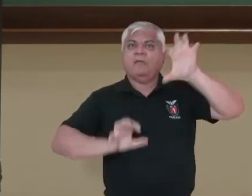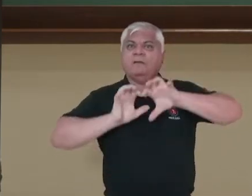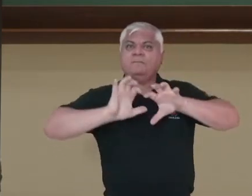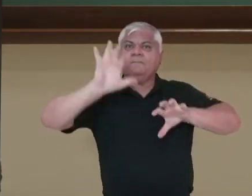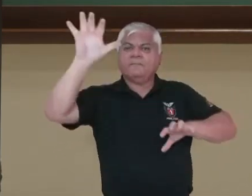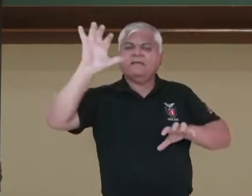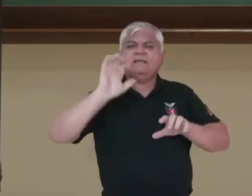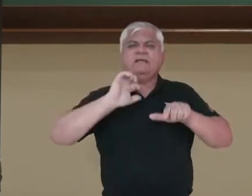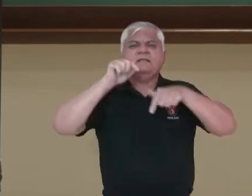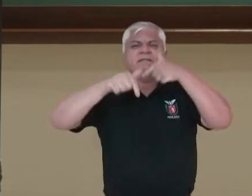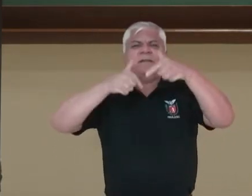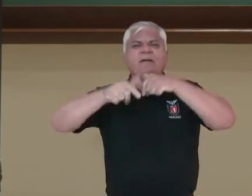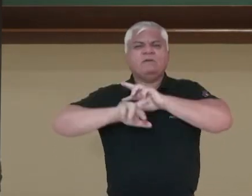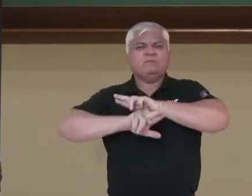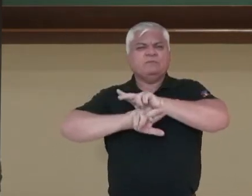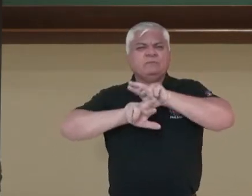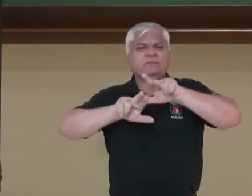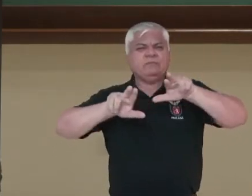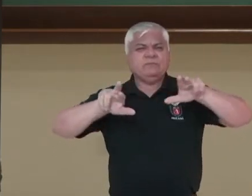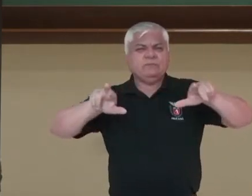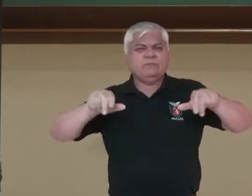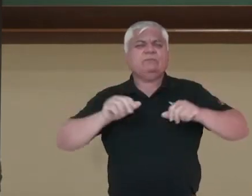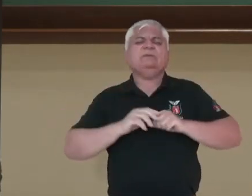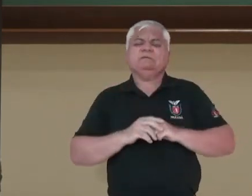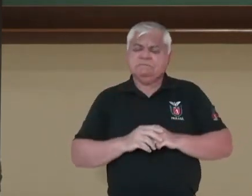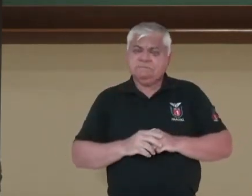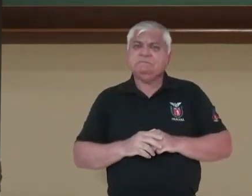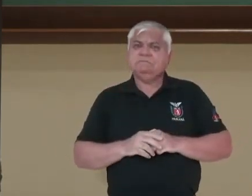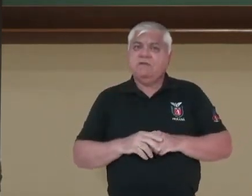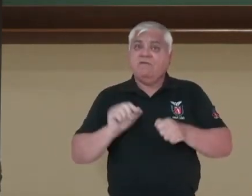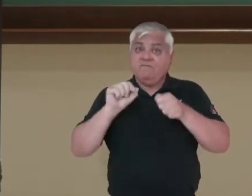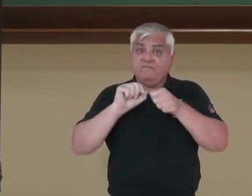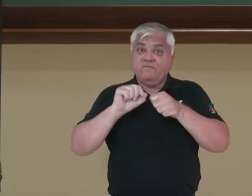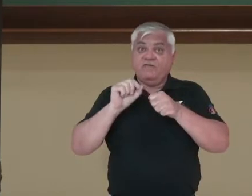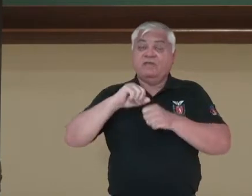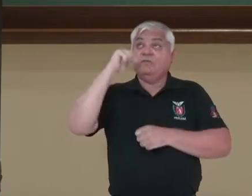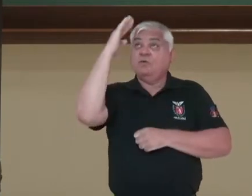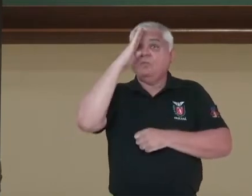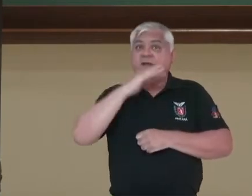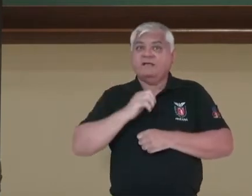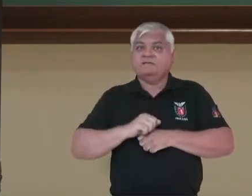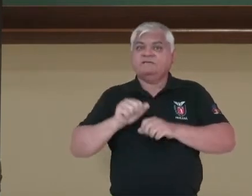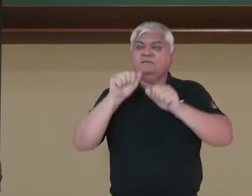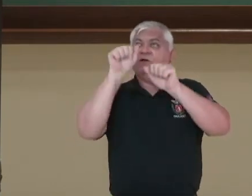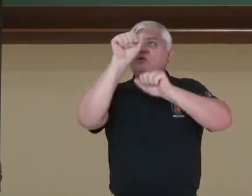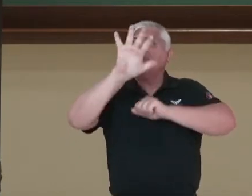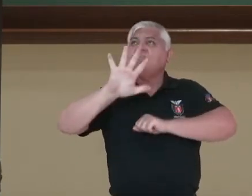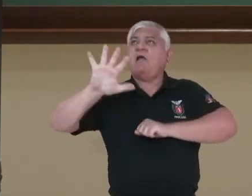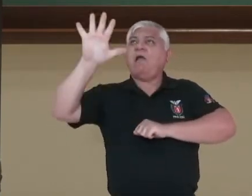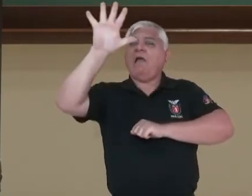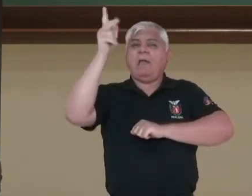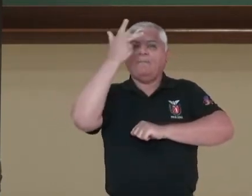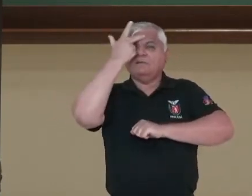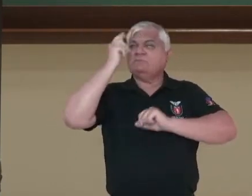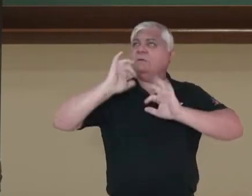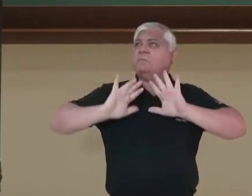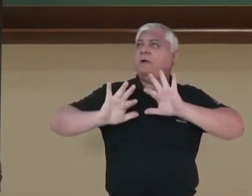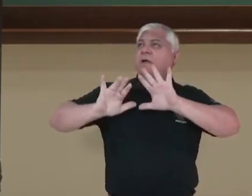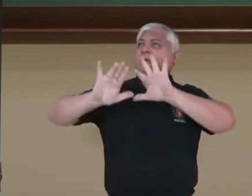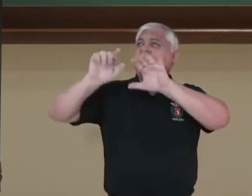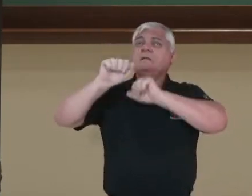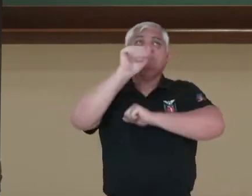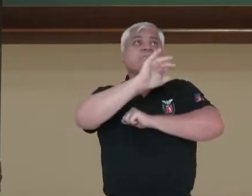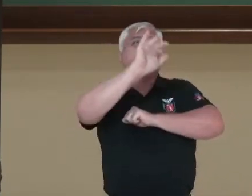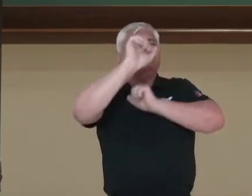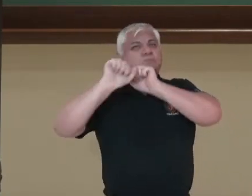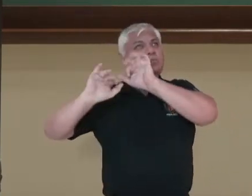e fizeram com que o território se ampliasse, né? Mais áreas foram sendo ocupadas, aumentando o tamanho